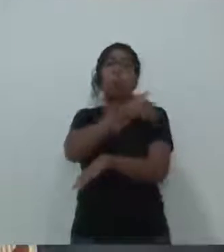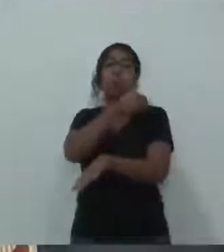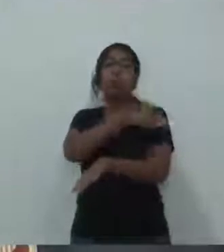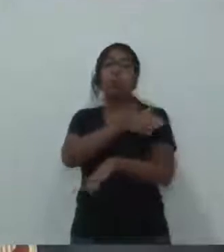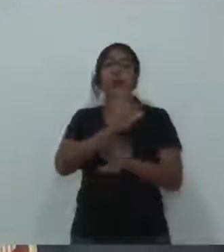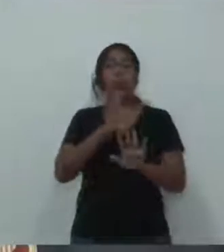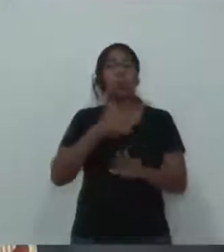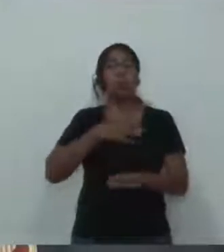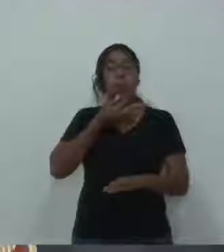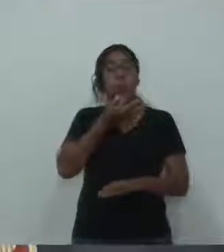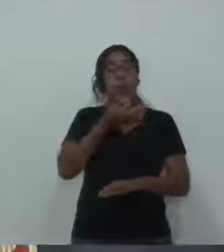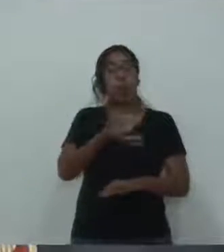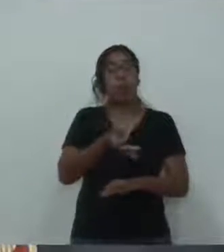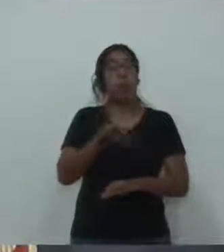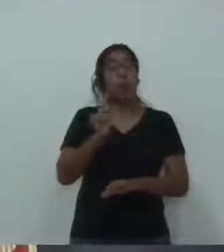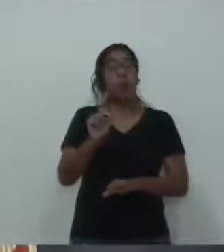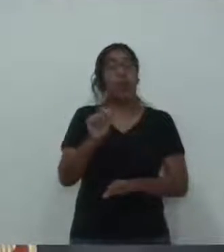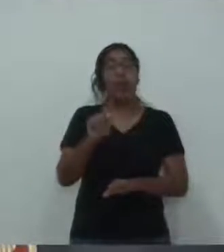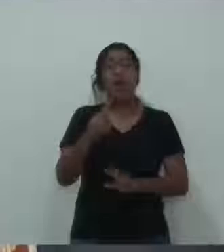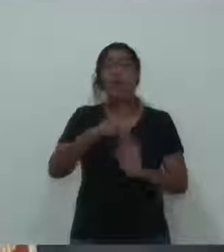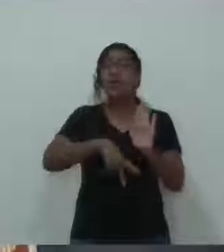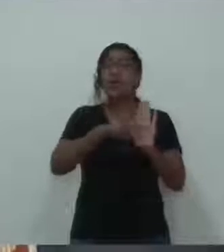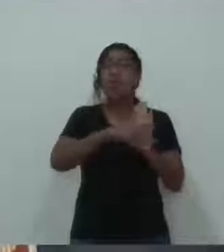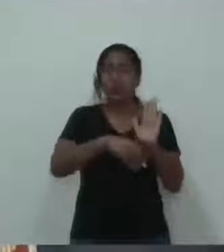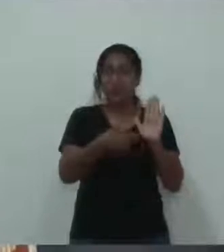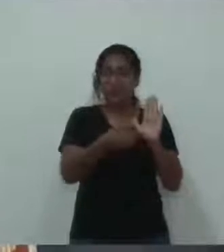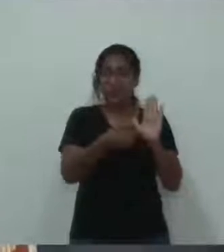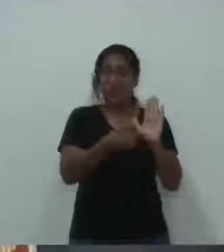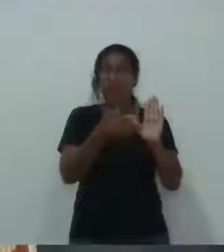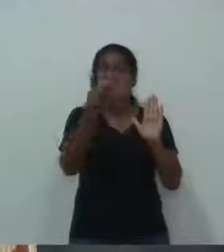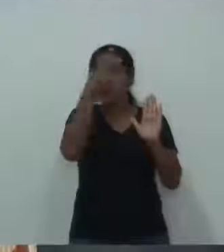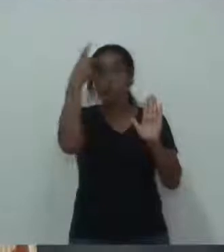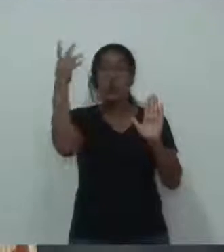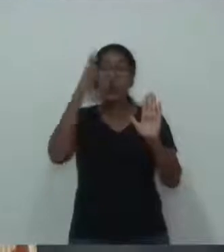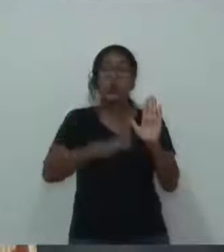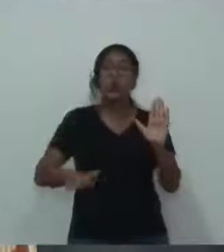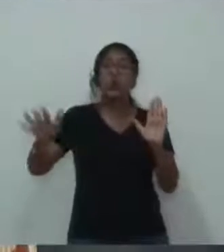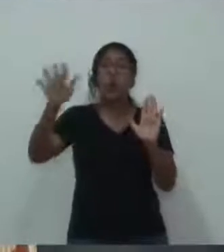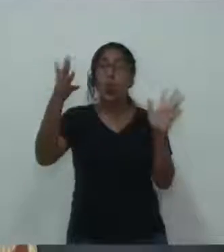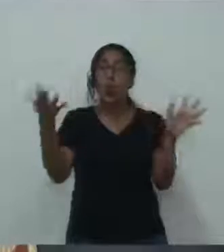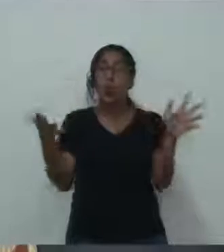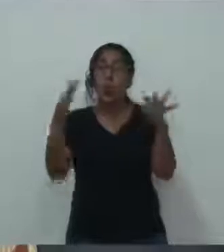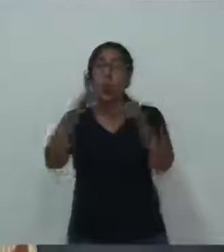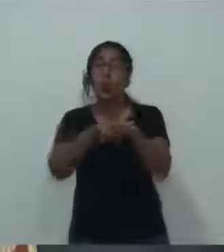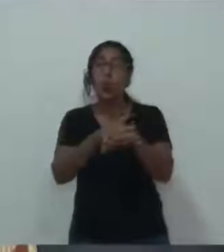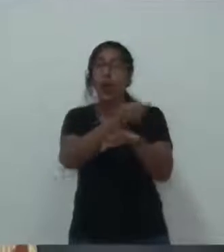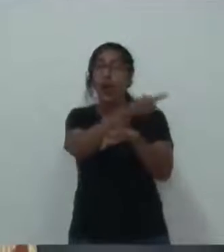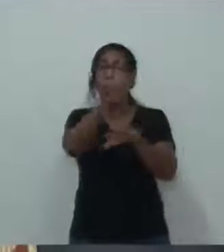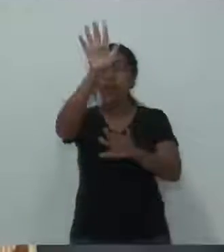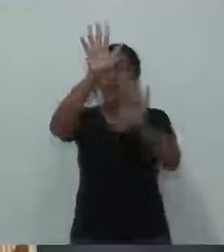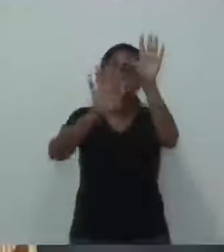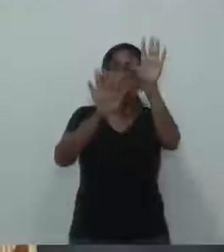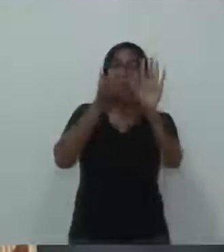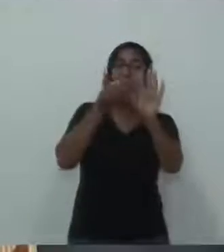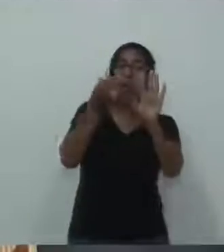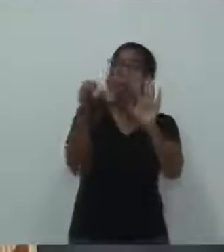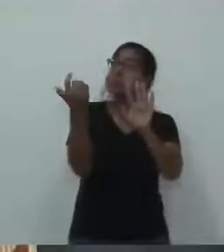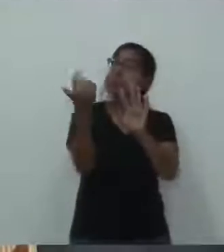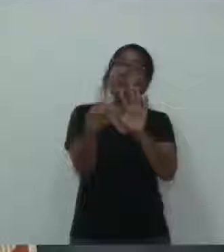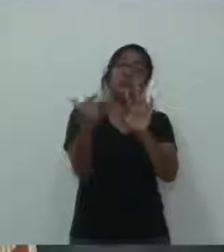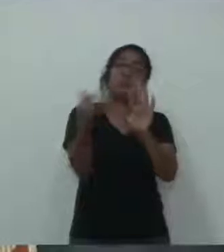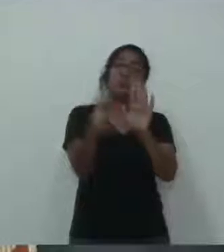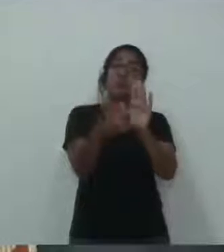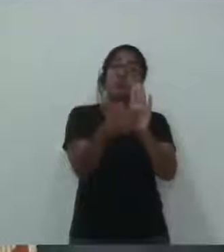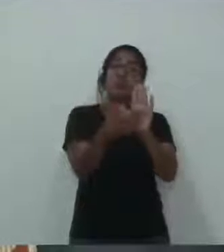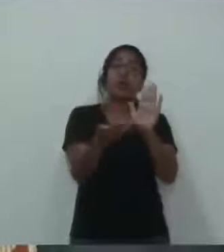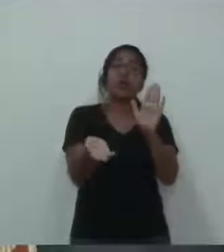de entender, da maneira que está aqui, em nenhum momento dá à população a oportunidade de se manifestar. E aí volto a dizer, a gente